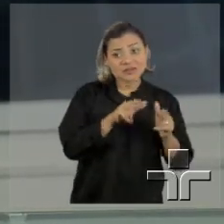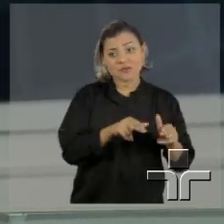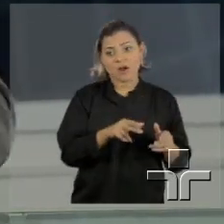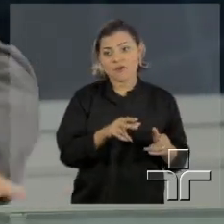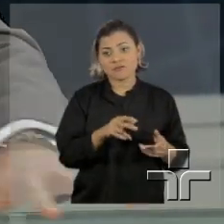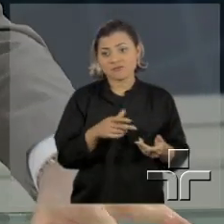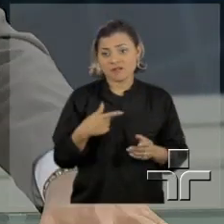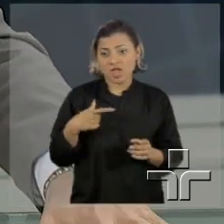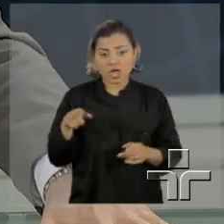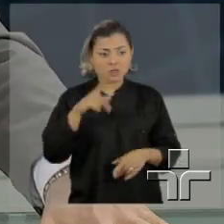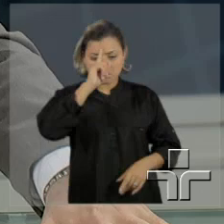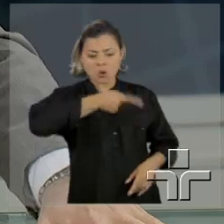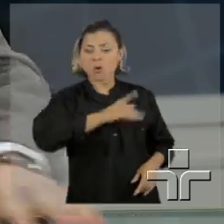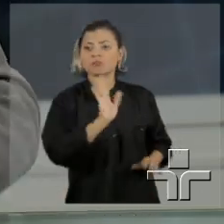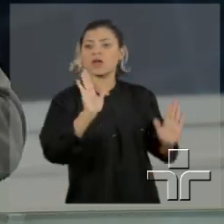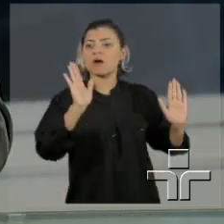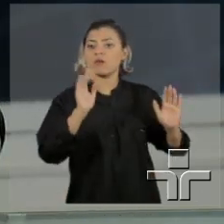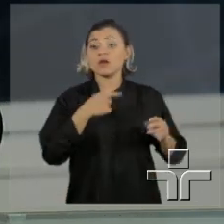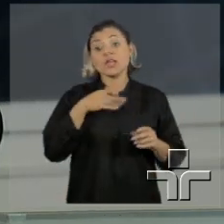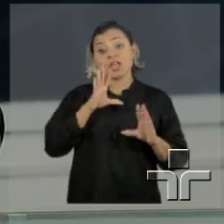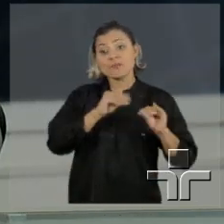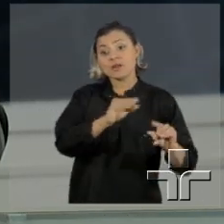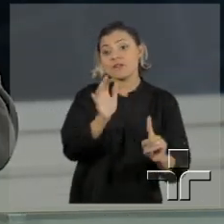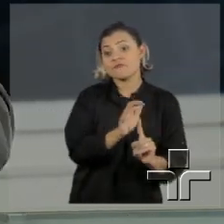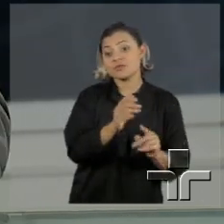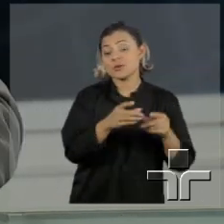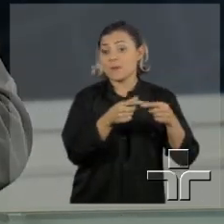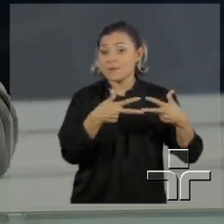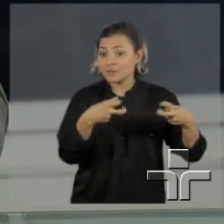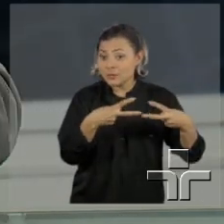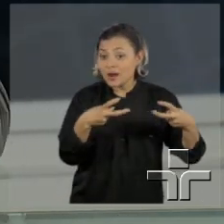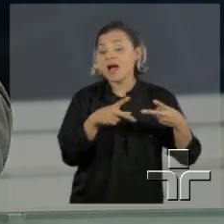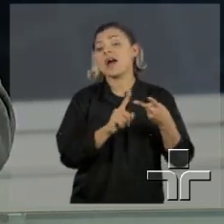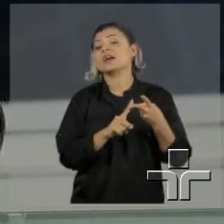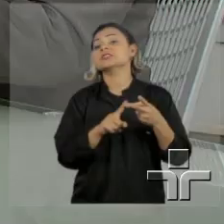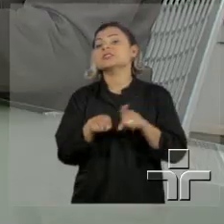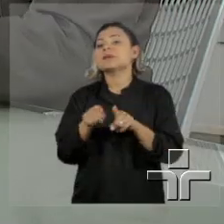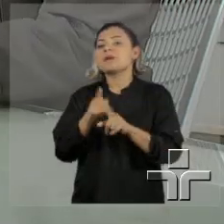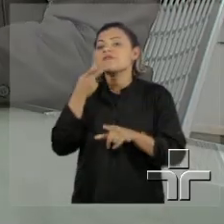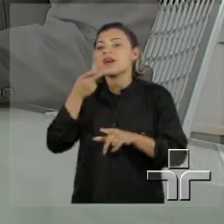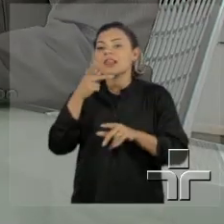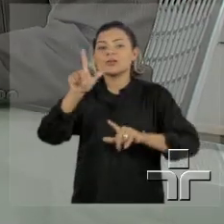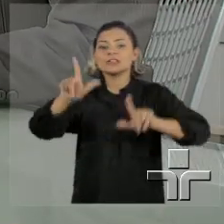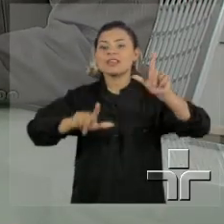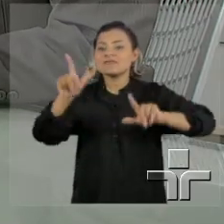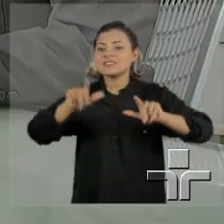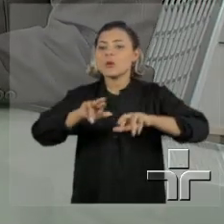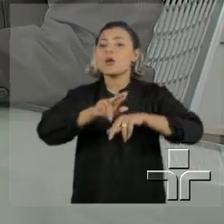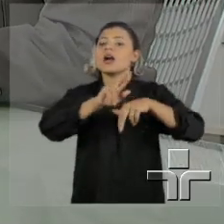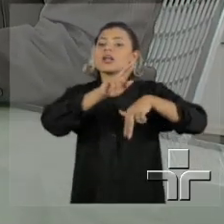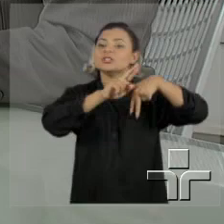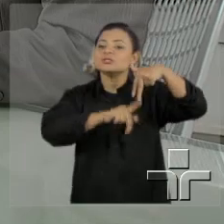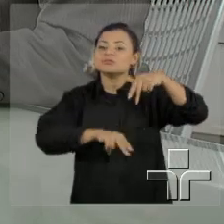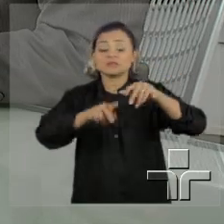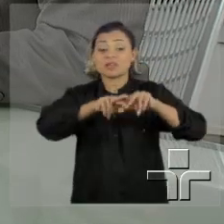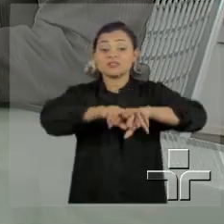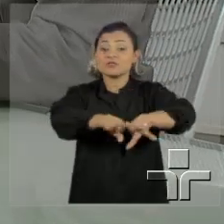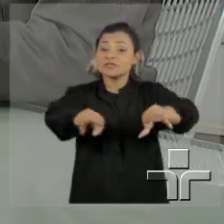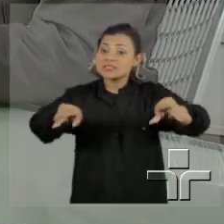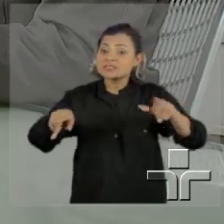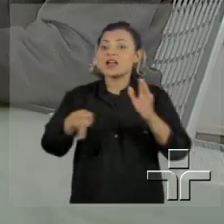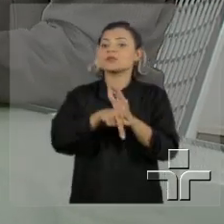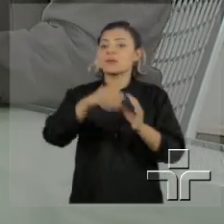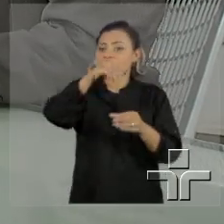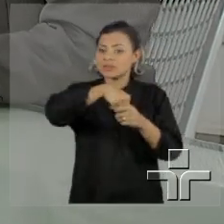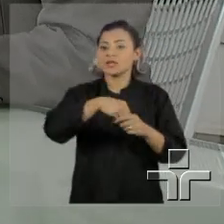desautorizado. Então, quando ele interviu na Petrobras, quando ele falou de um comercial, inclusive sobre a questão da diversidade do Banco do Brasil, ele mexeu ali. Então,